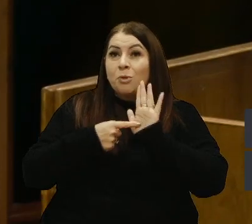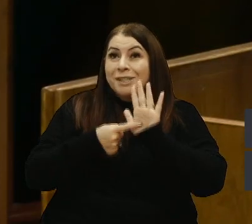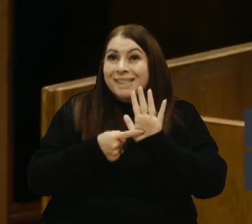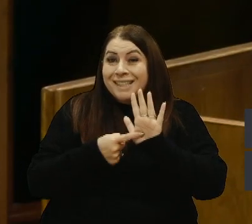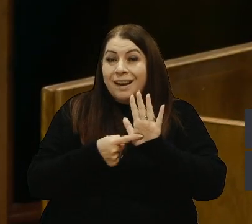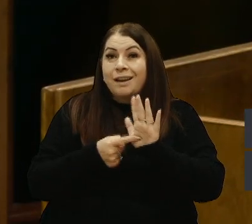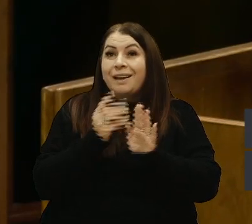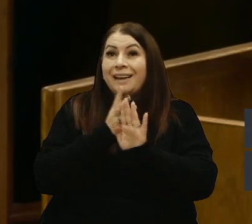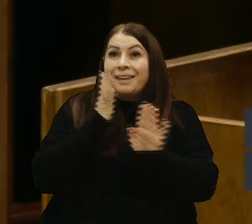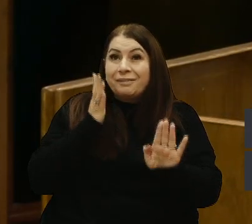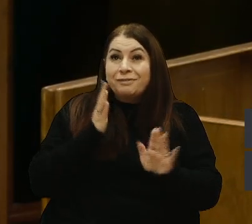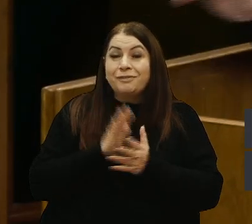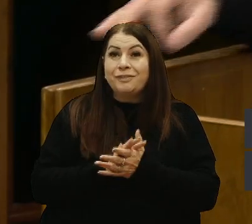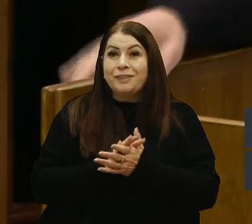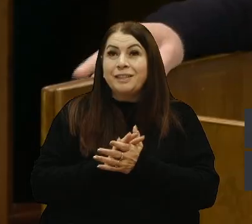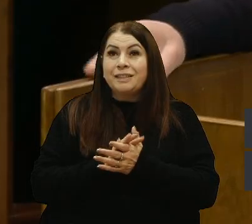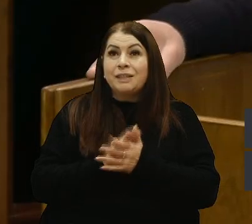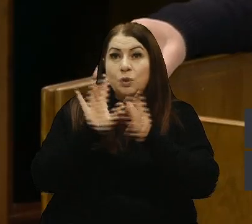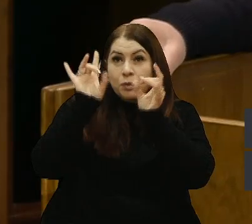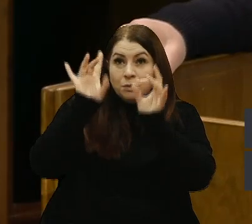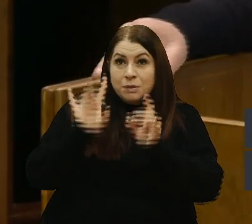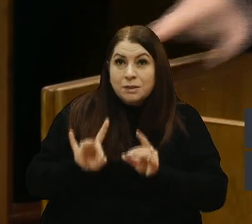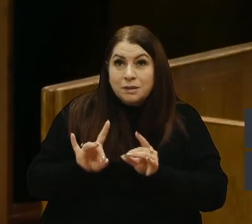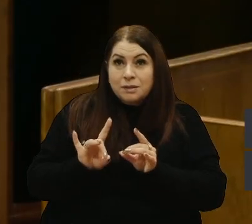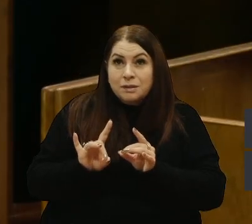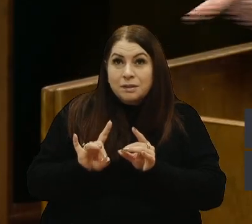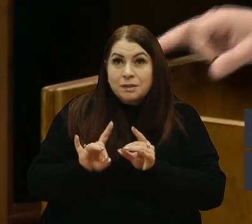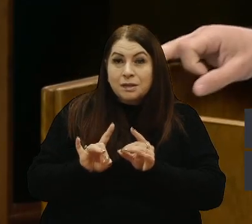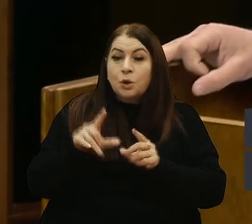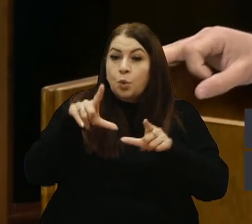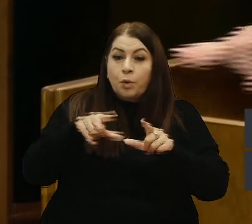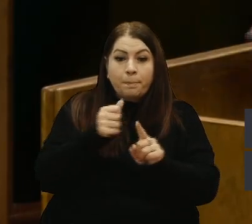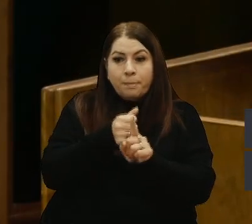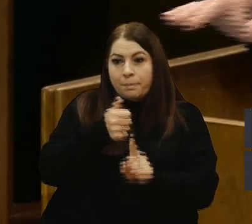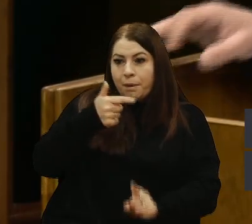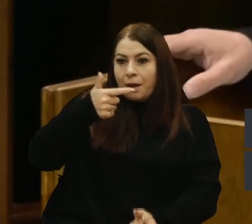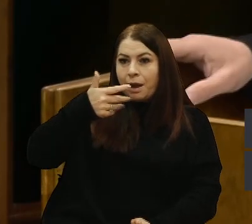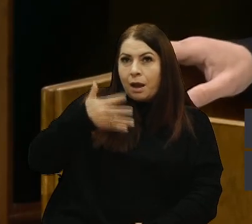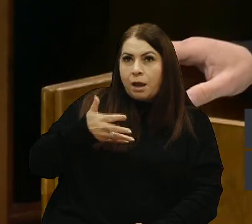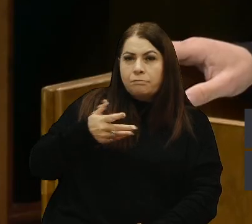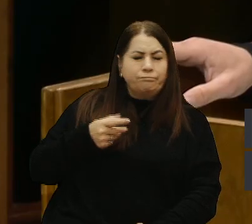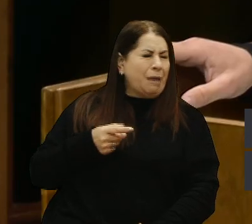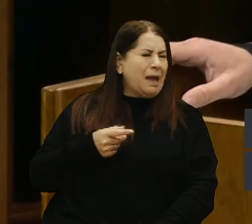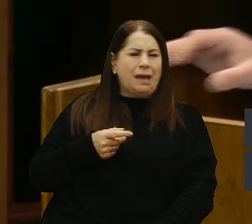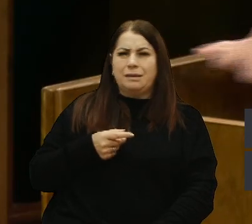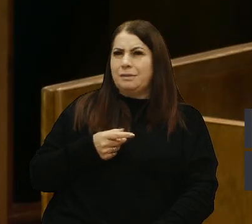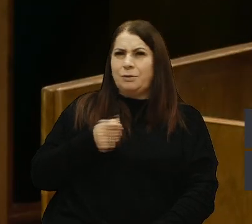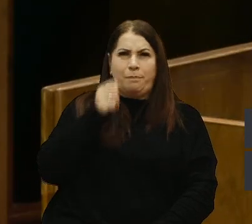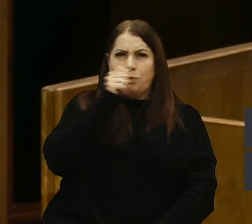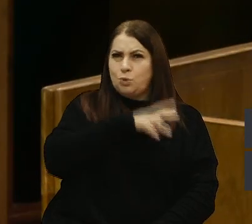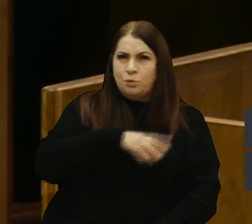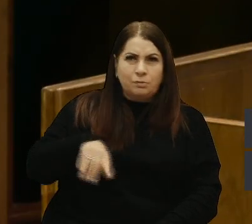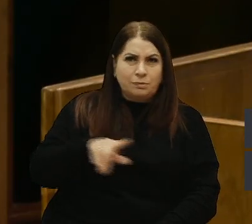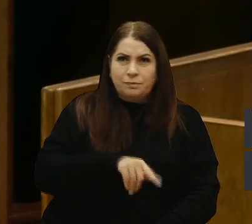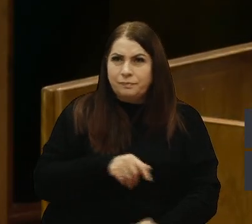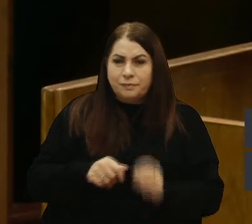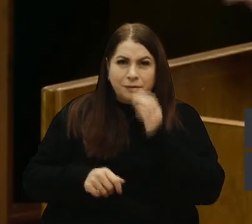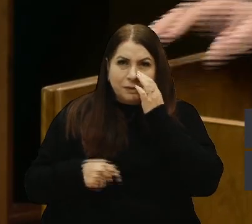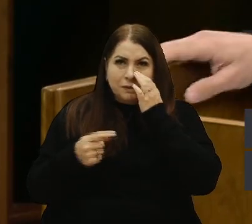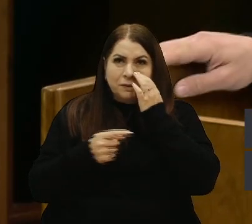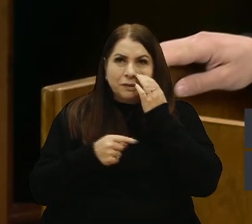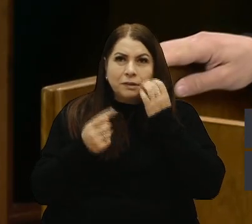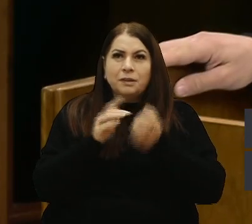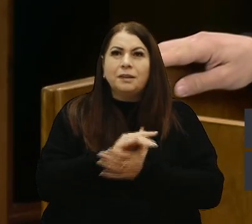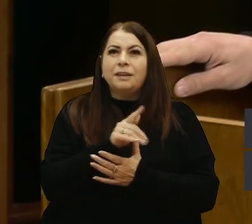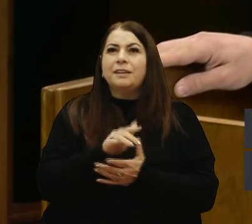Mostrar a fila com especialistas, em que lugar da fila você está, isso é um completo absurdo. Mostrar a fila de